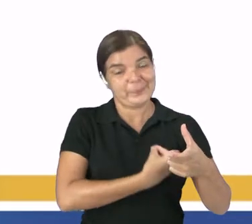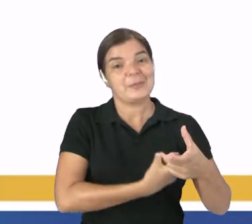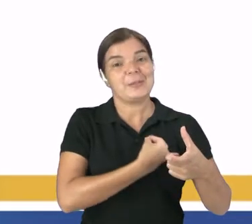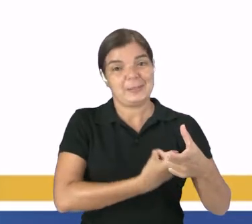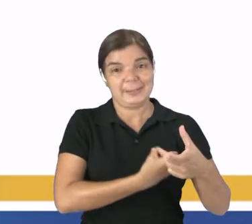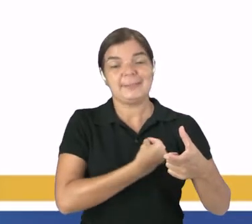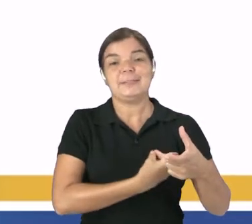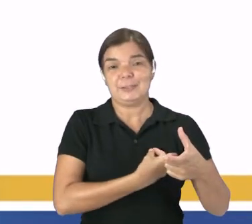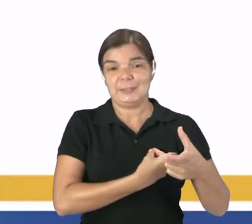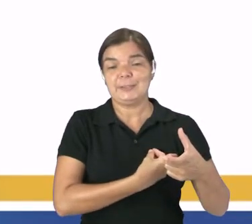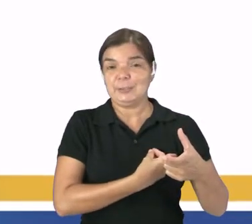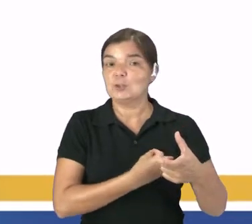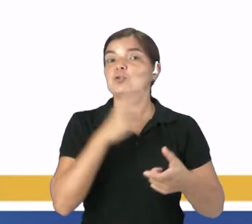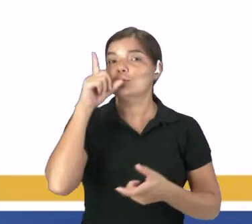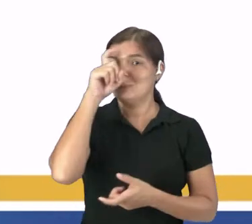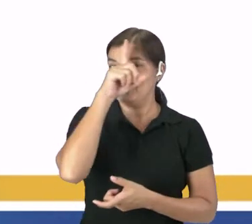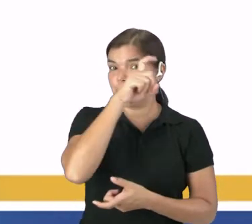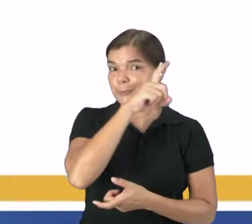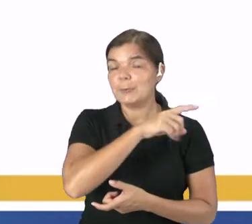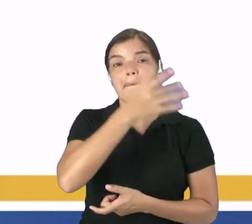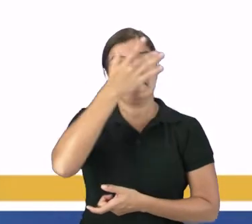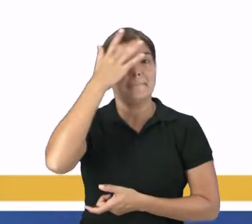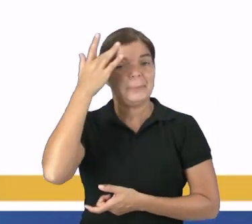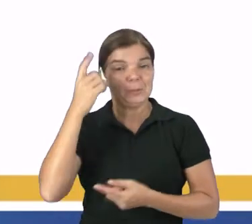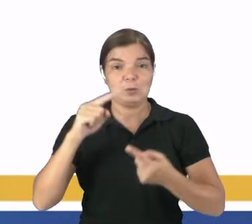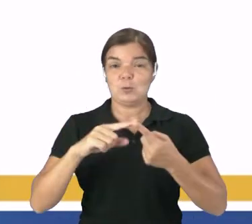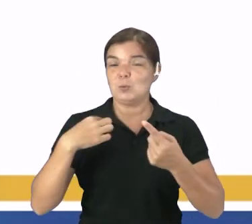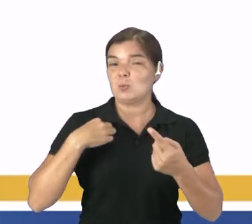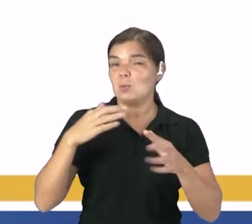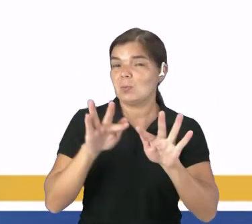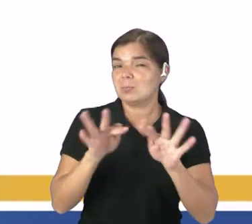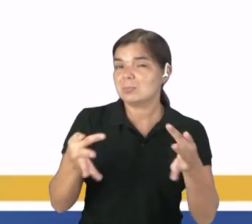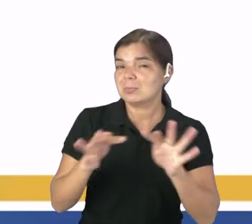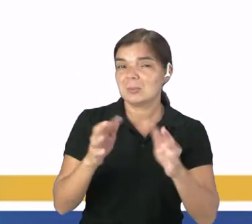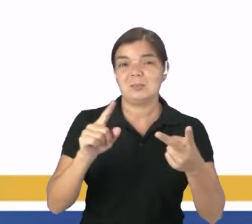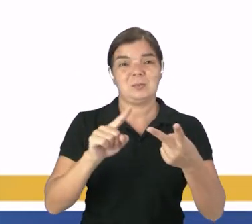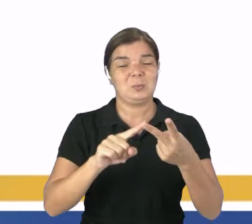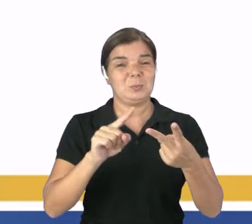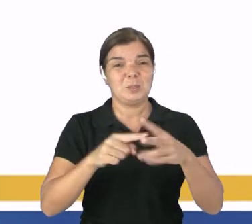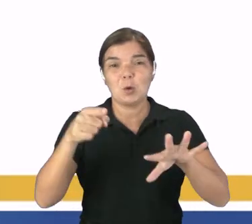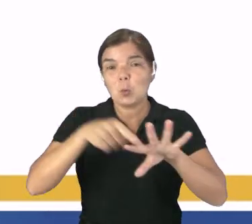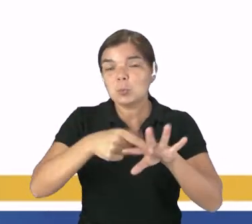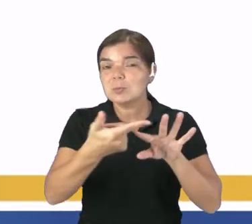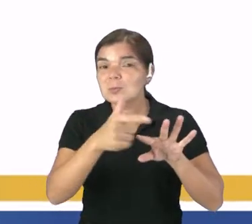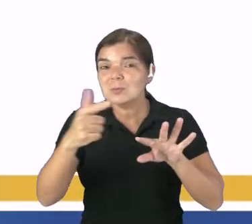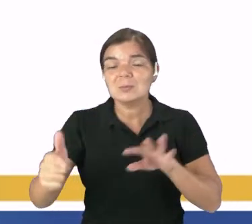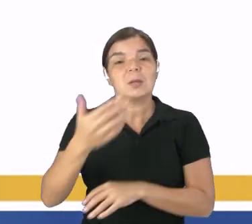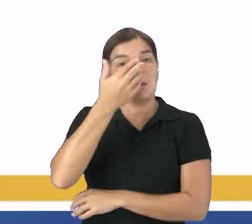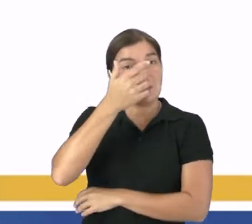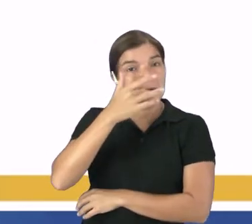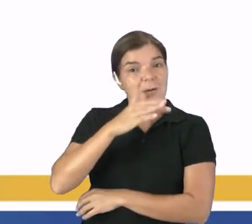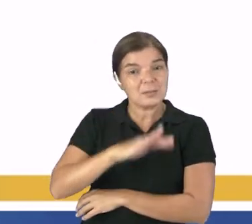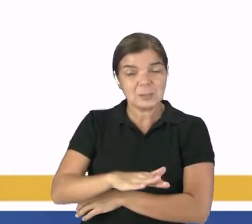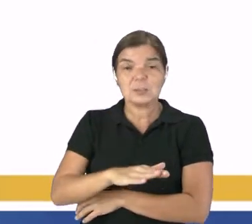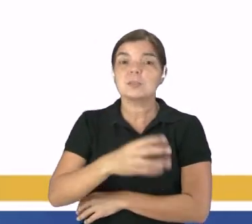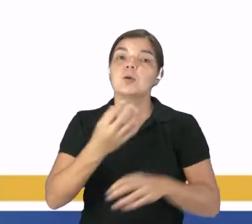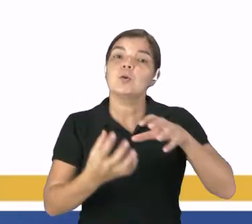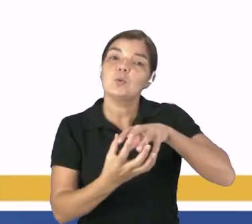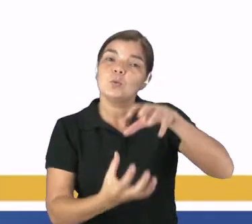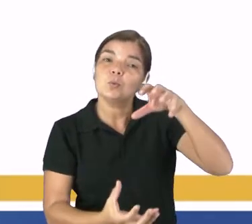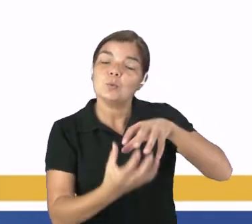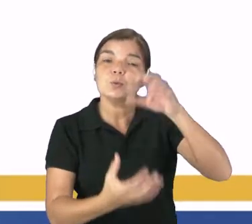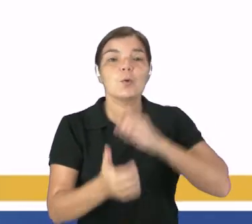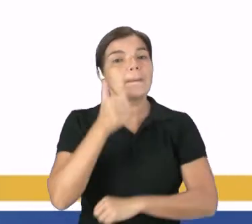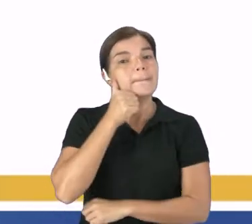vive em uma situação de vulnerabilidade social. São pessoas com roupas simples, descalços, crianças,